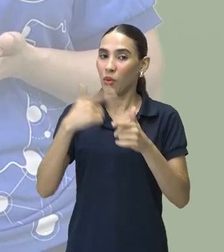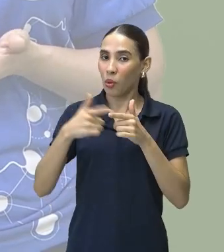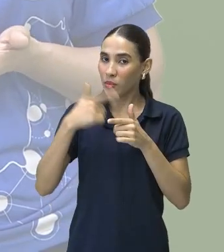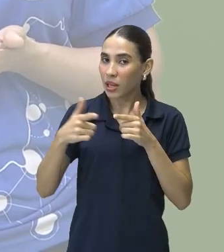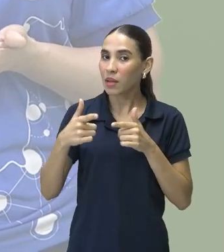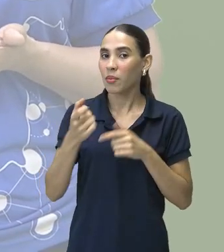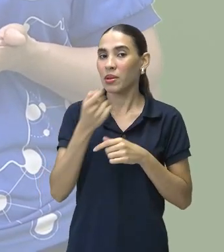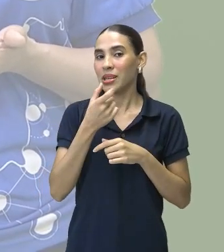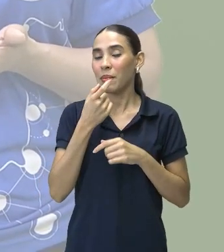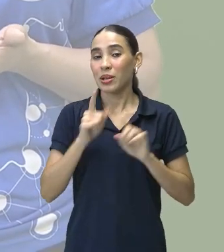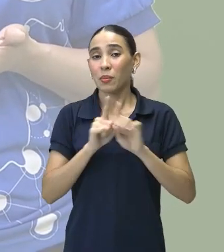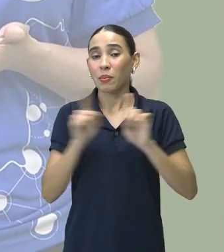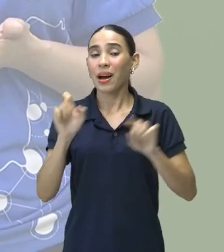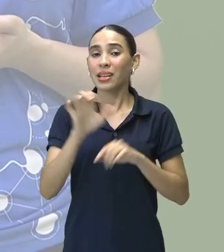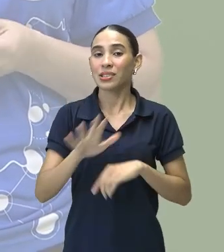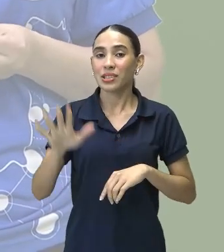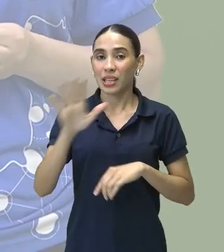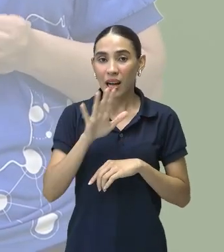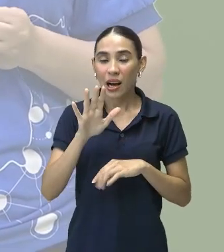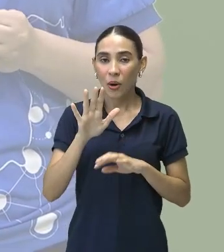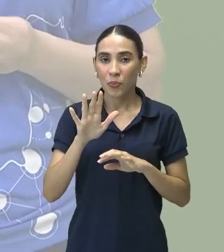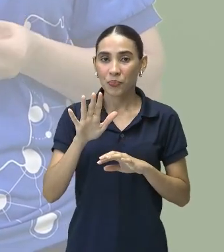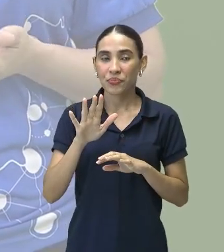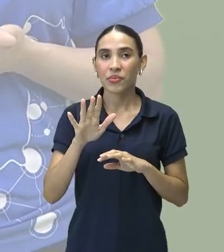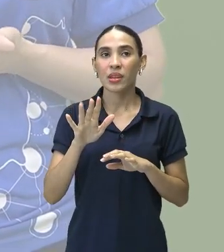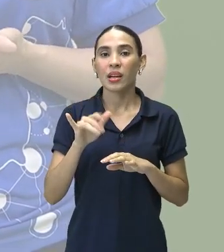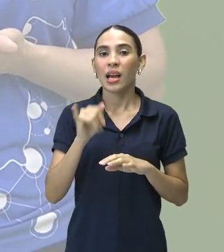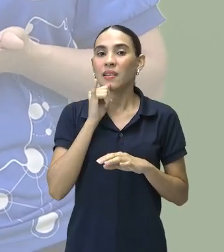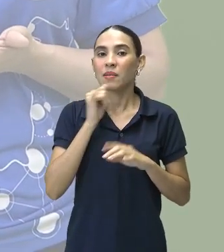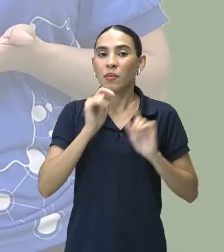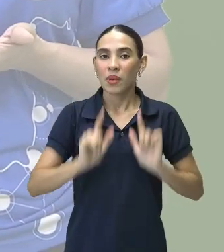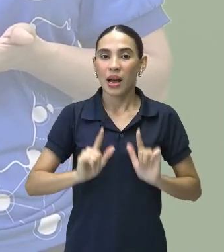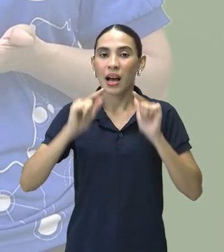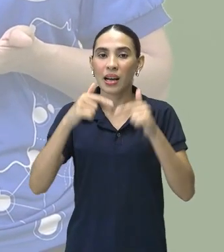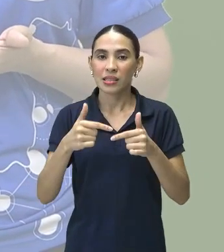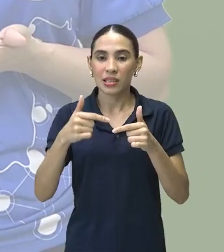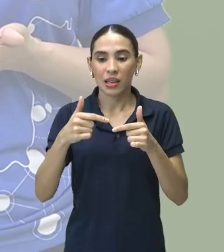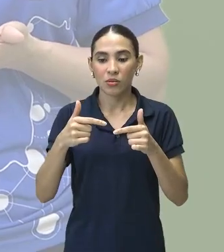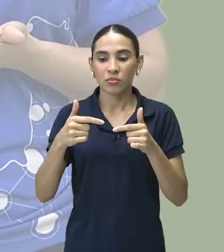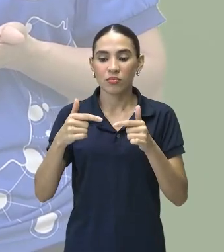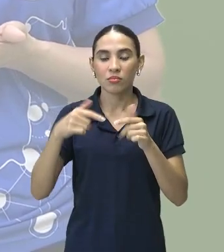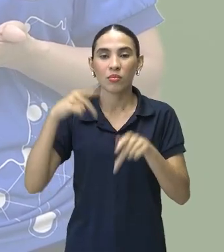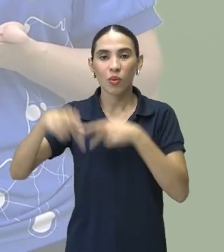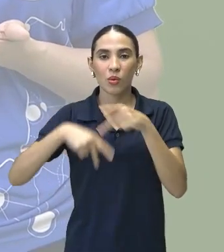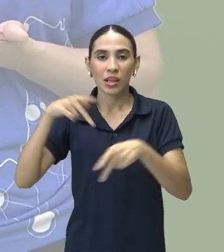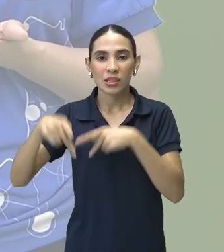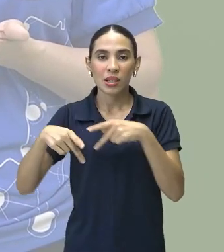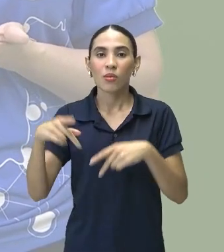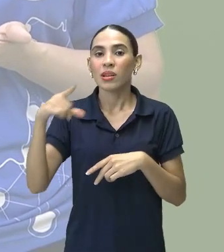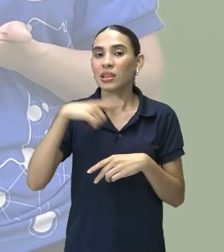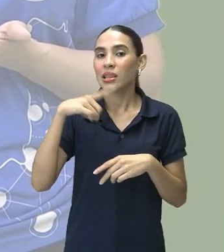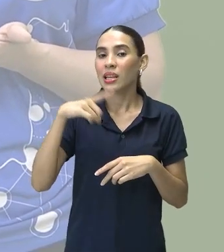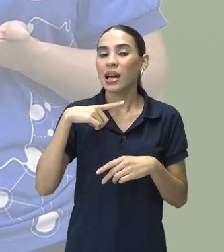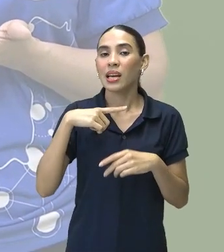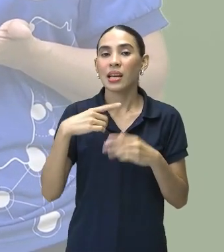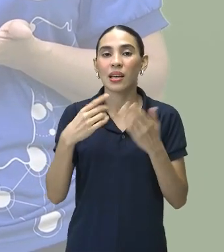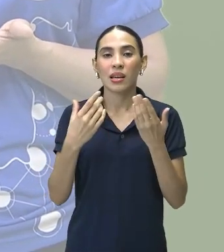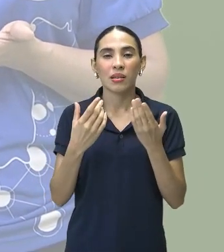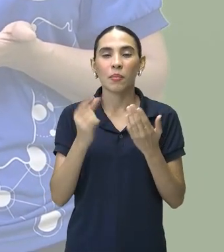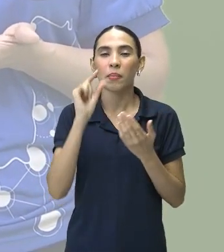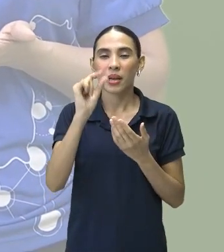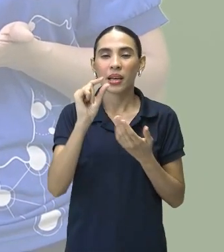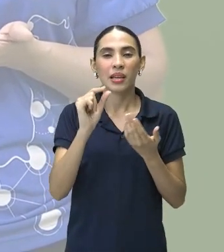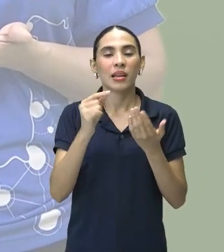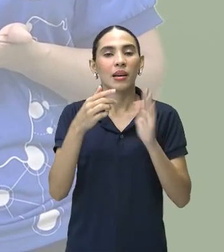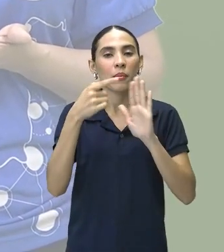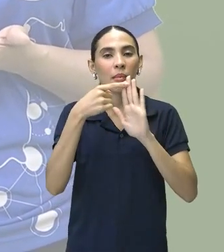ele. Mas, no geral, né, para atuar na população, tem uma pequena amostra dessa